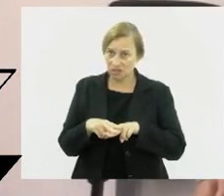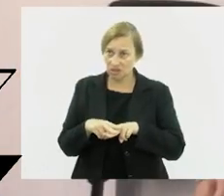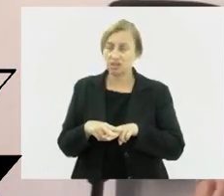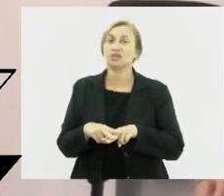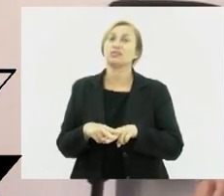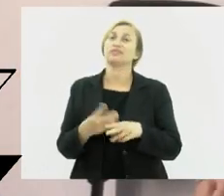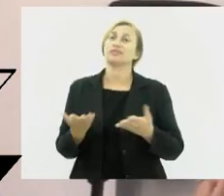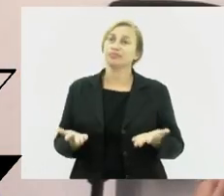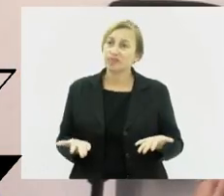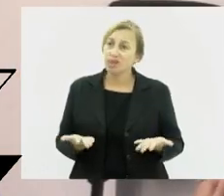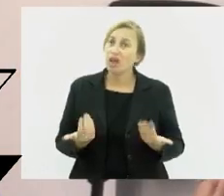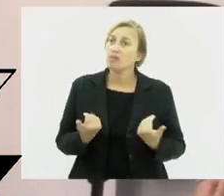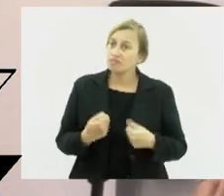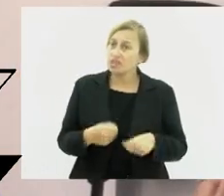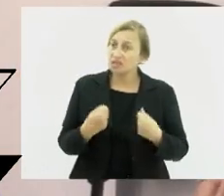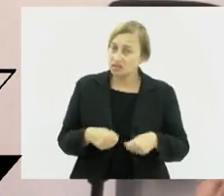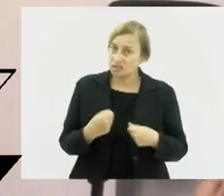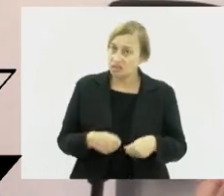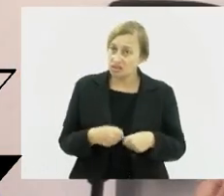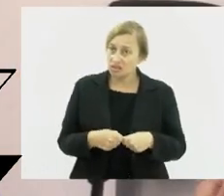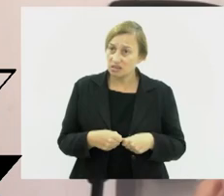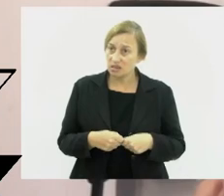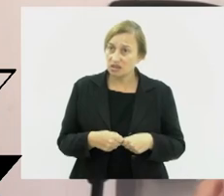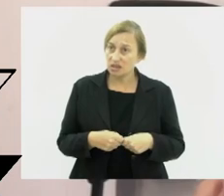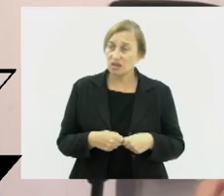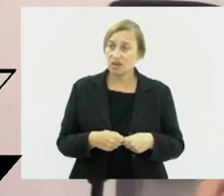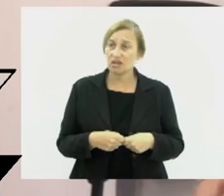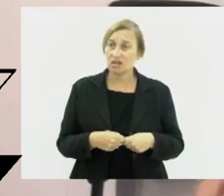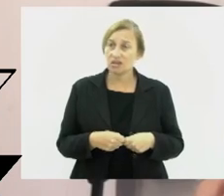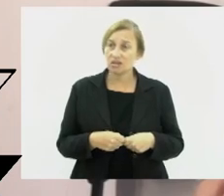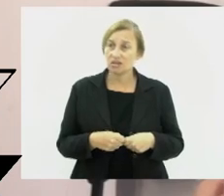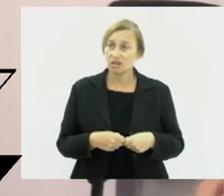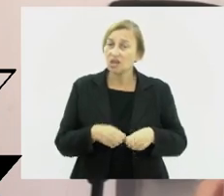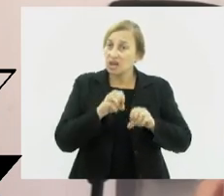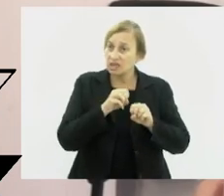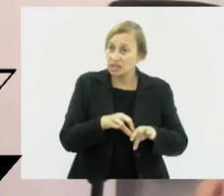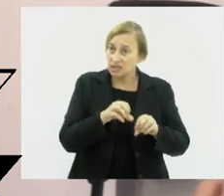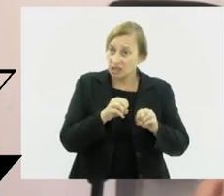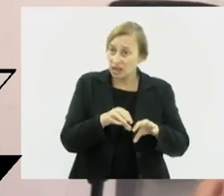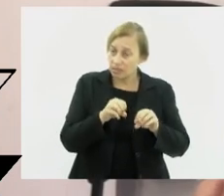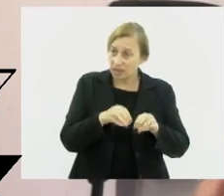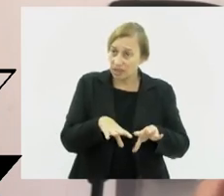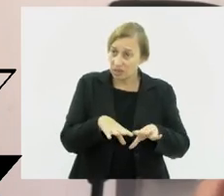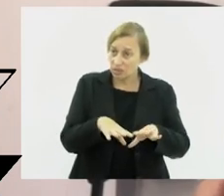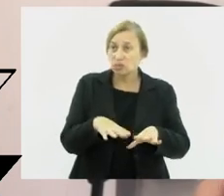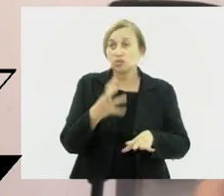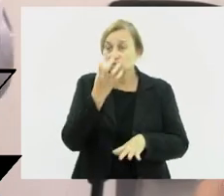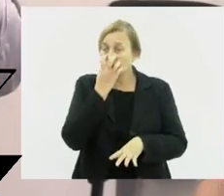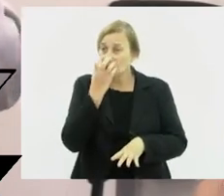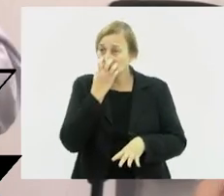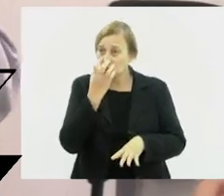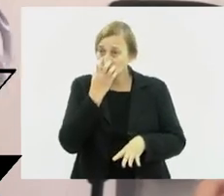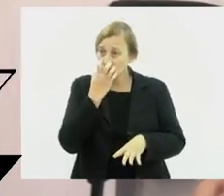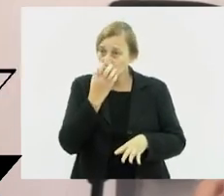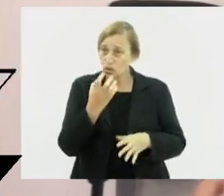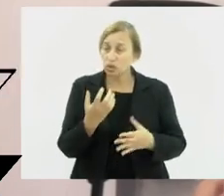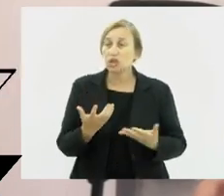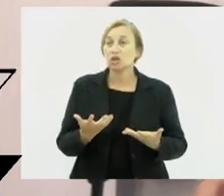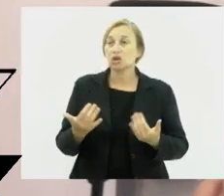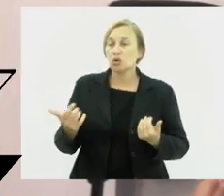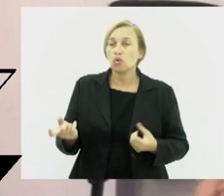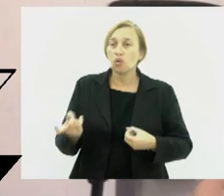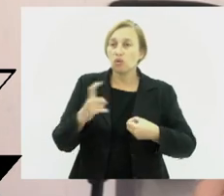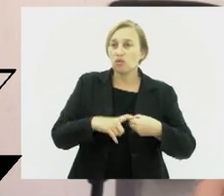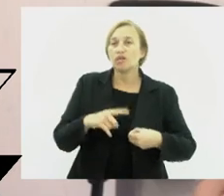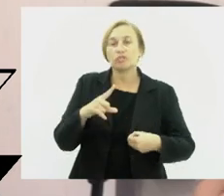reduzida. Tem que ter adestramento comportamental. Então, eu sugiro que, se tiver que ter convênio com alguém para a gente fazer